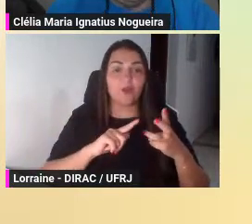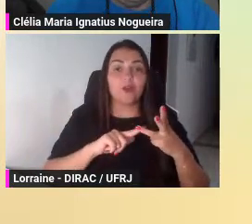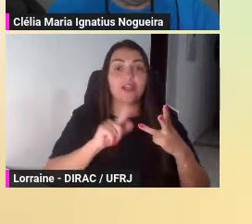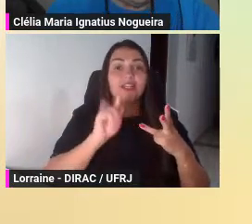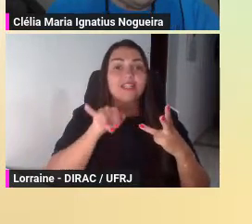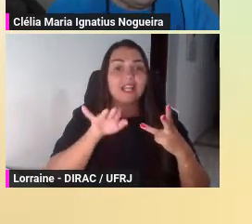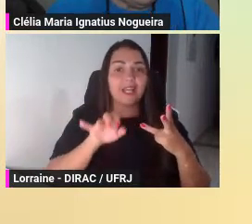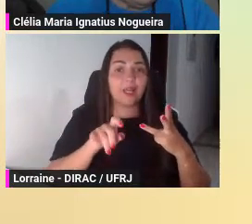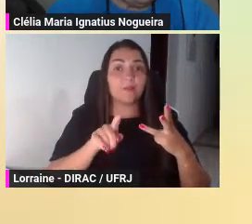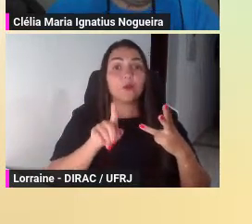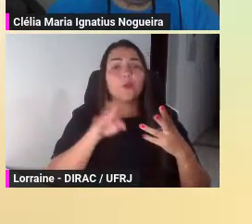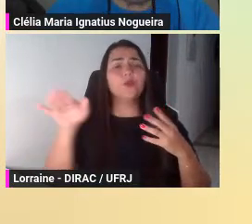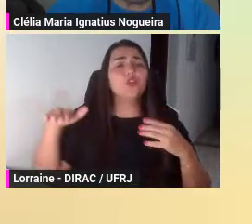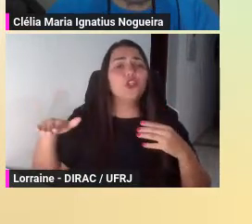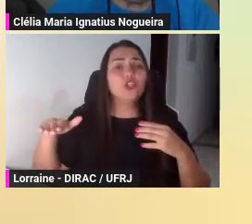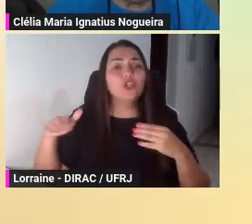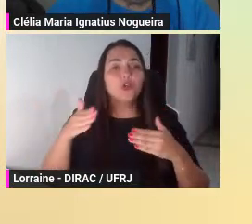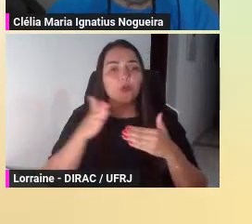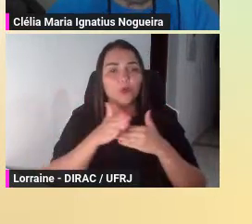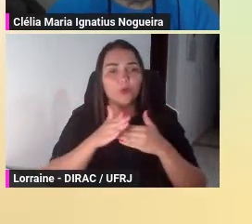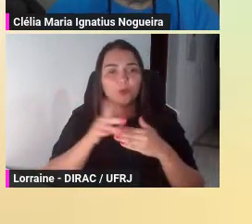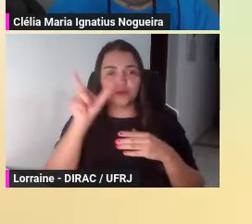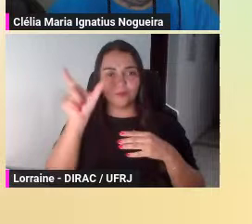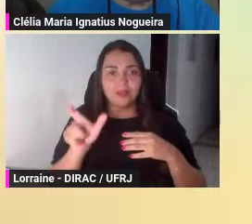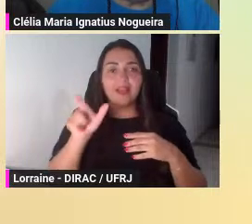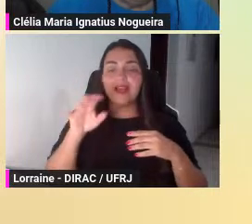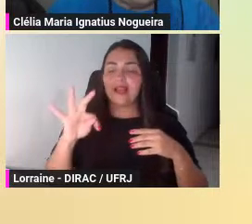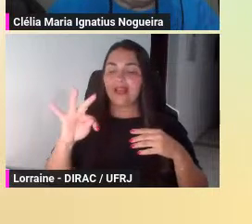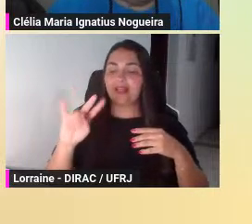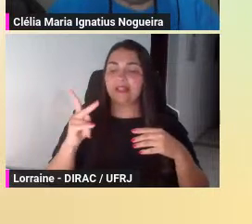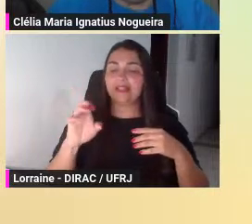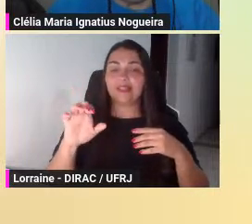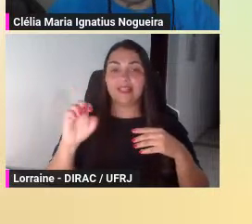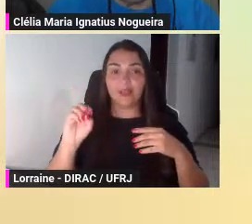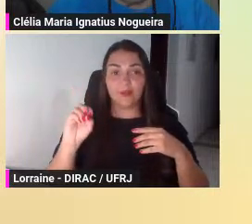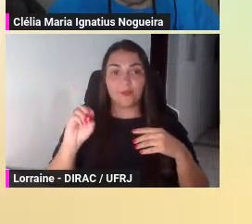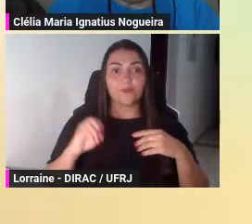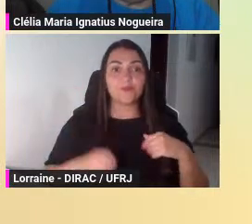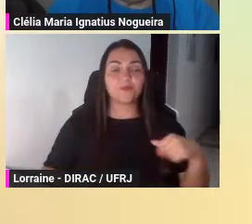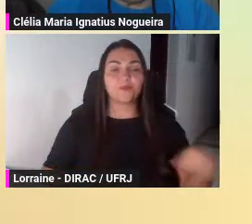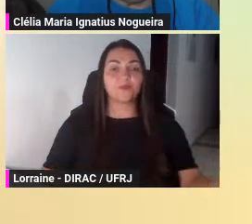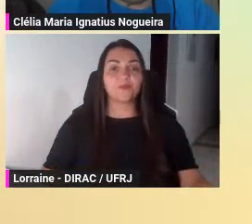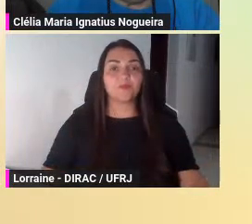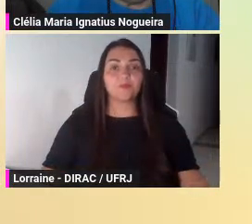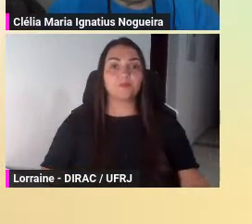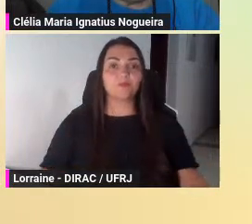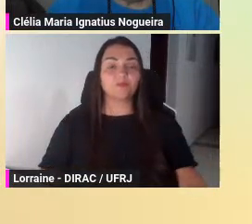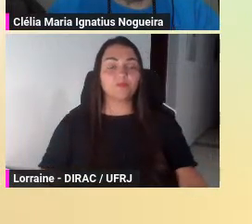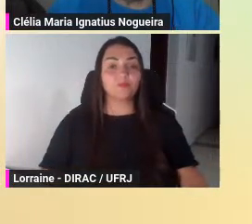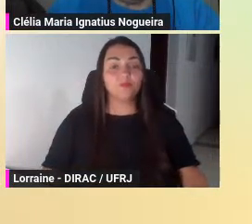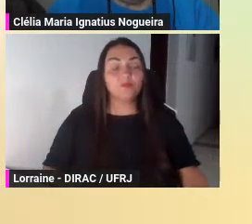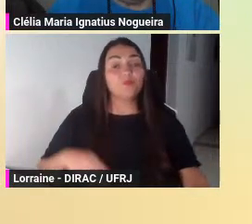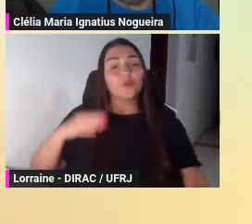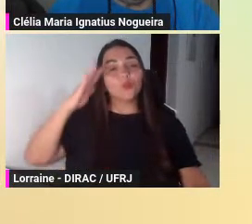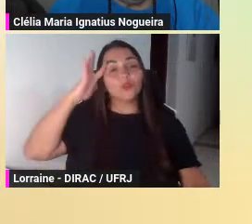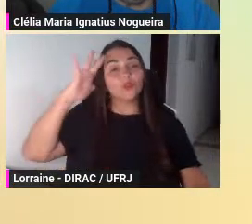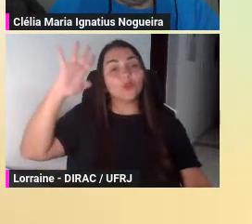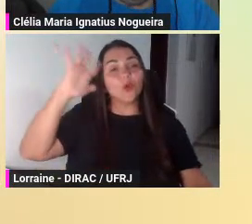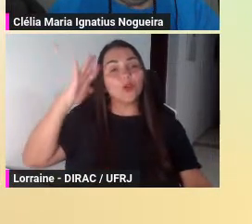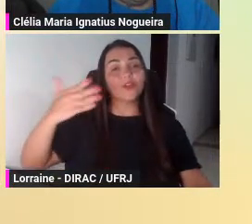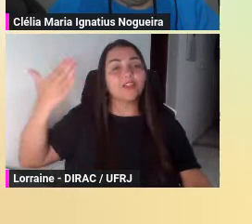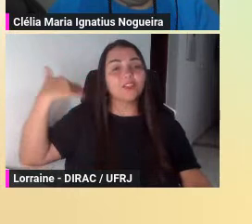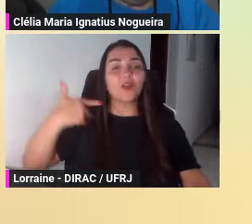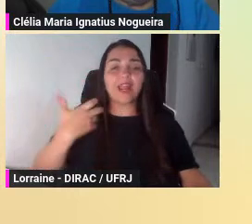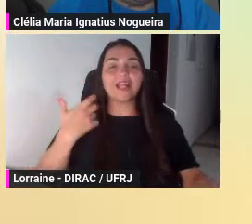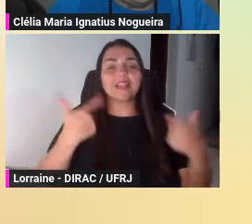Pititico, o Theo. E o sonho, pode passar, o sonho antigo de ser veterinária,